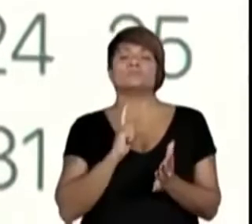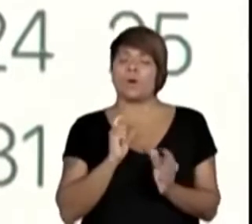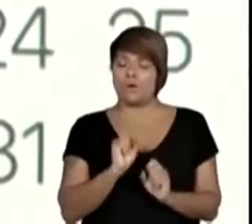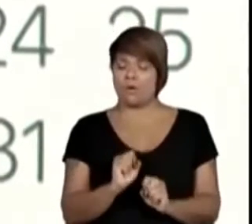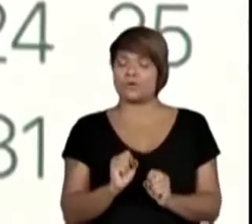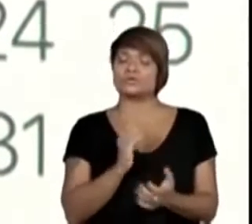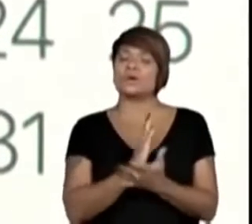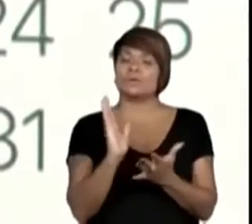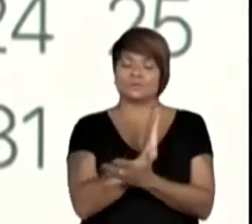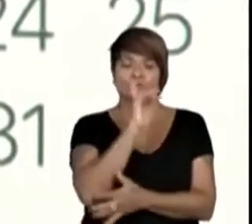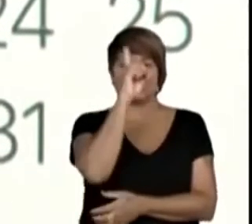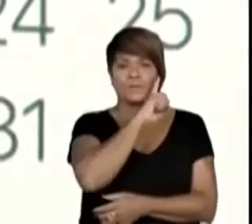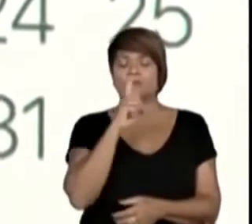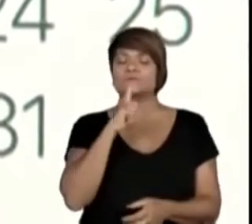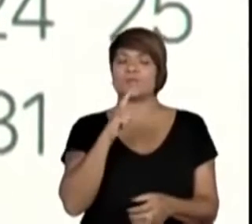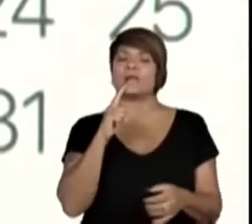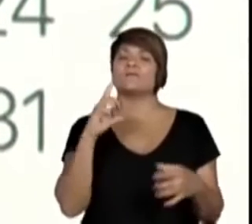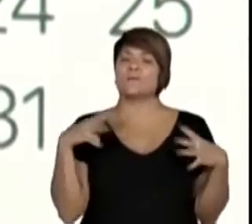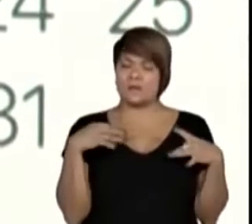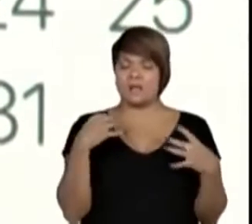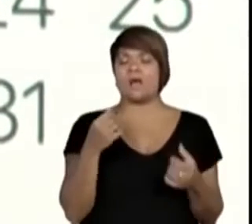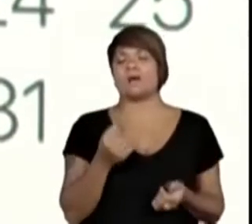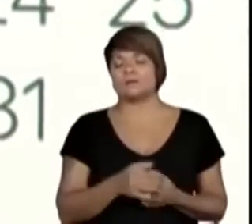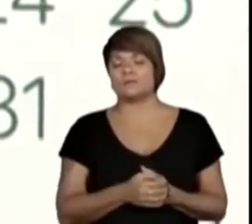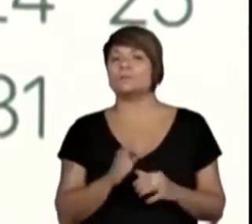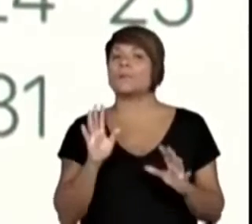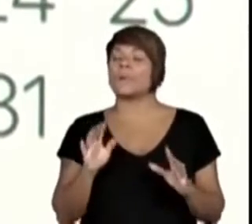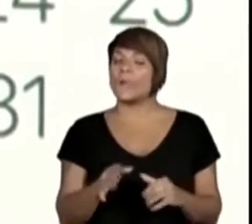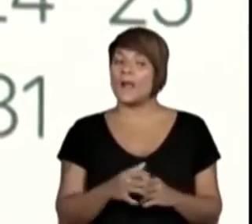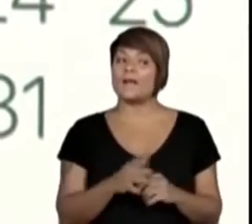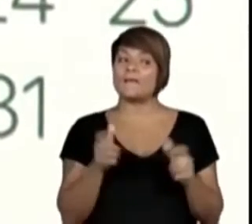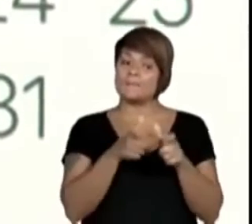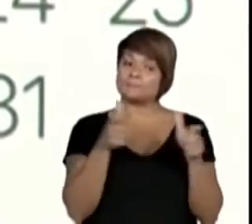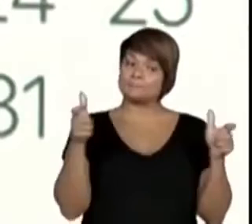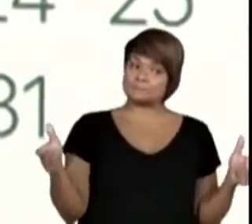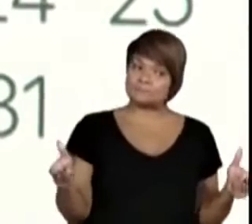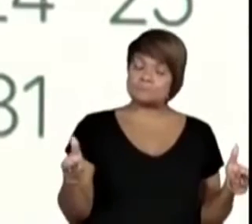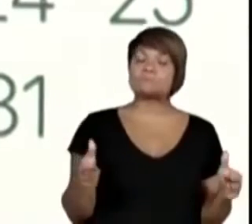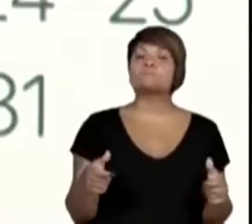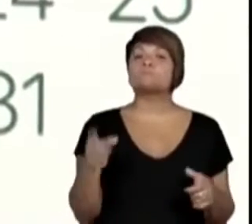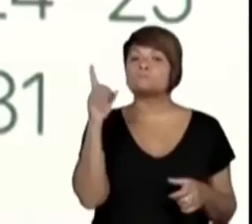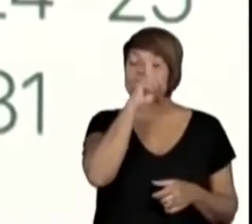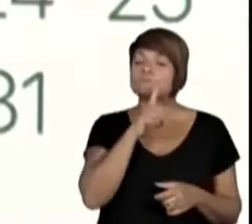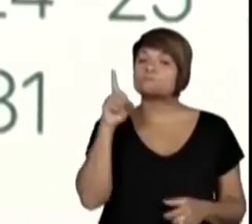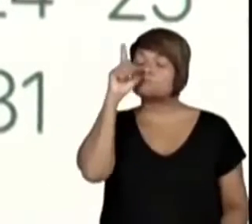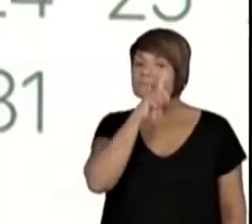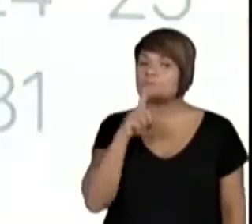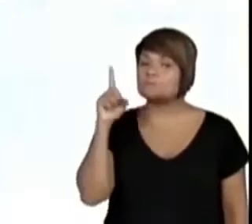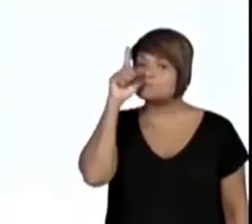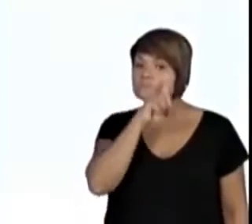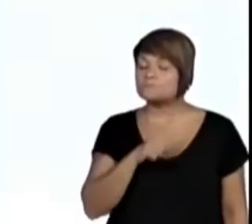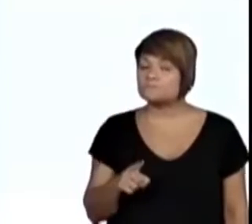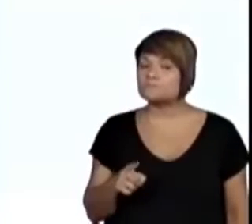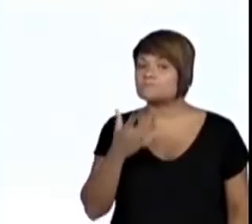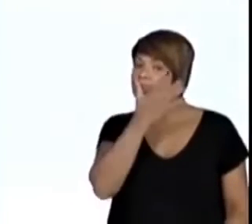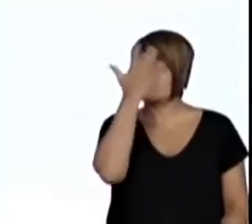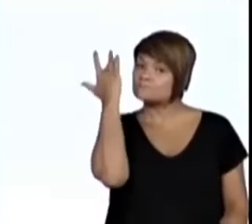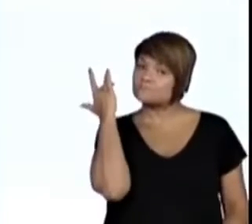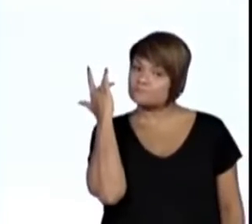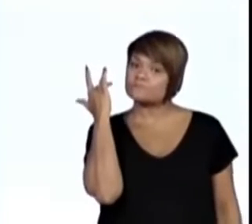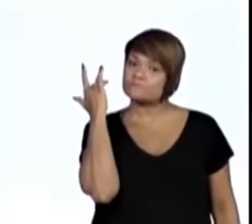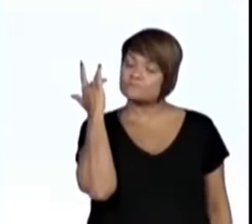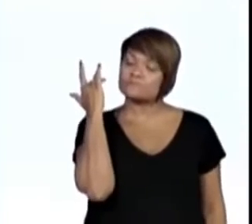domingos são feriado, né? Mas geralmente aos domingos as